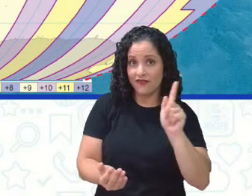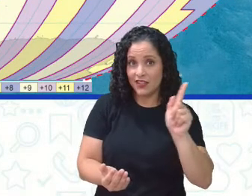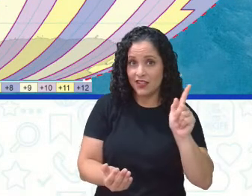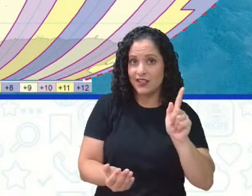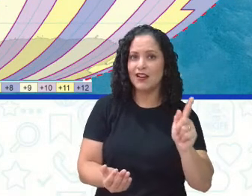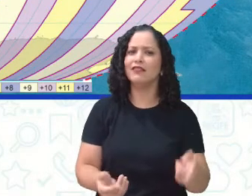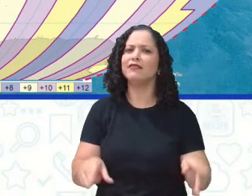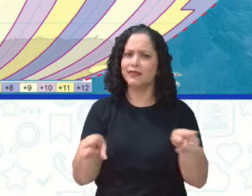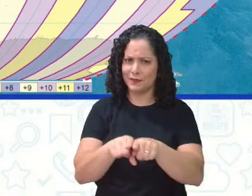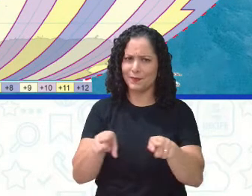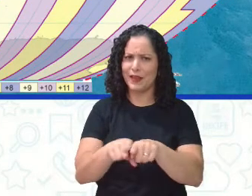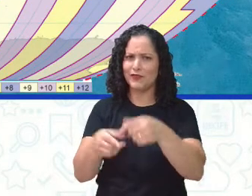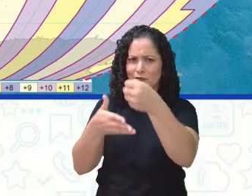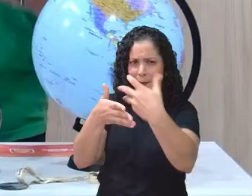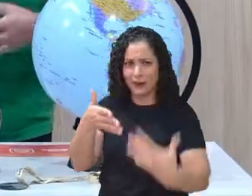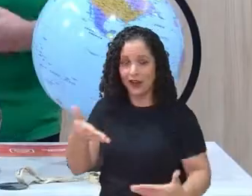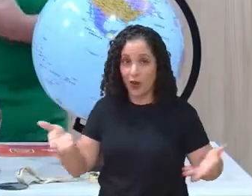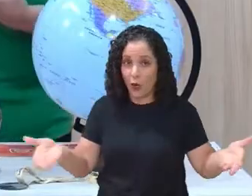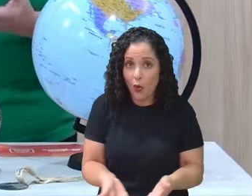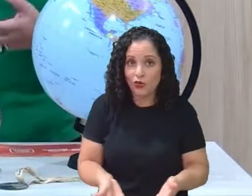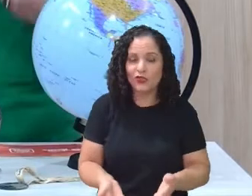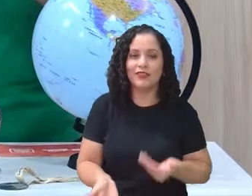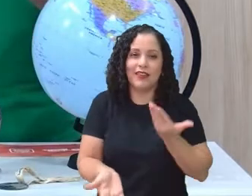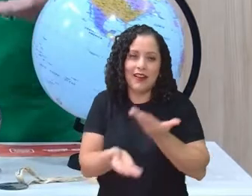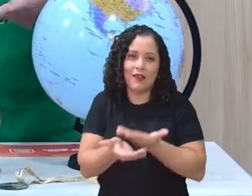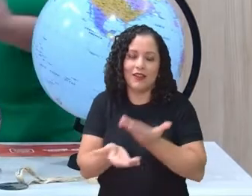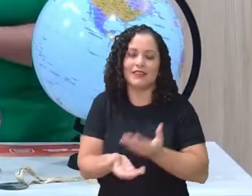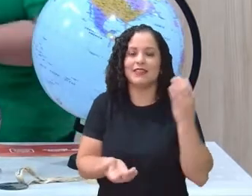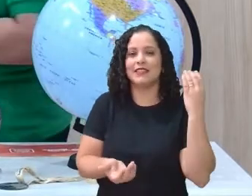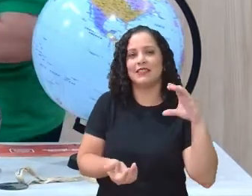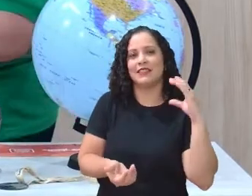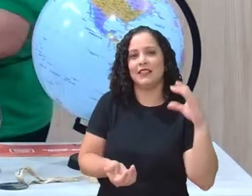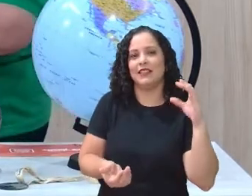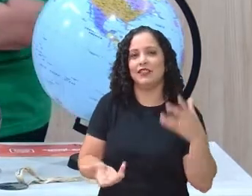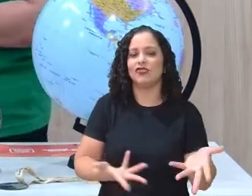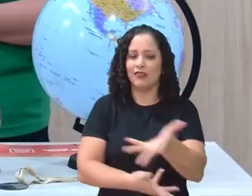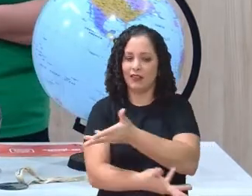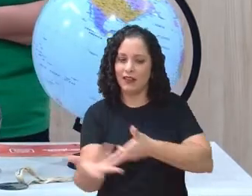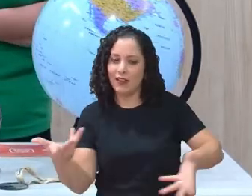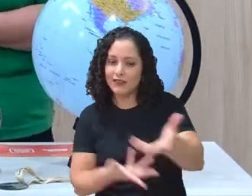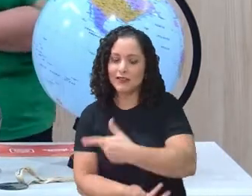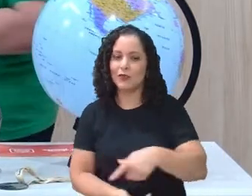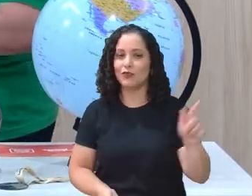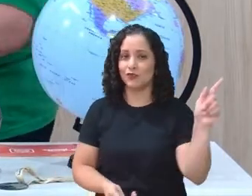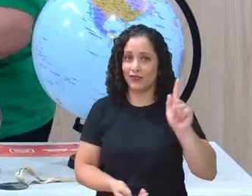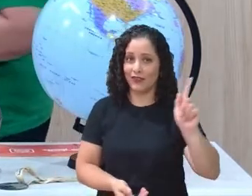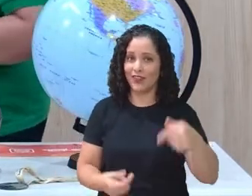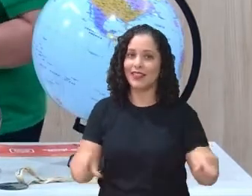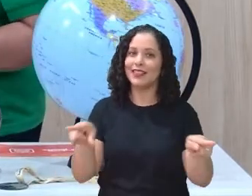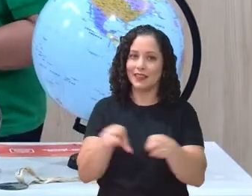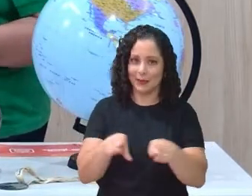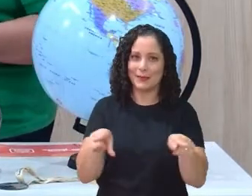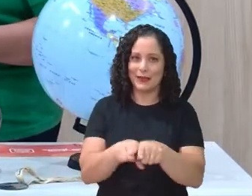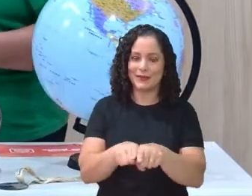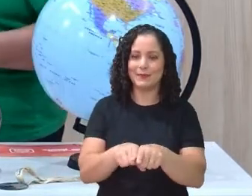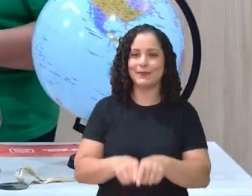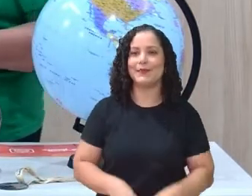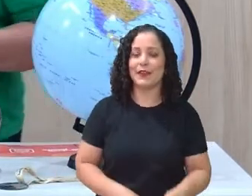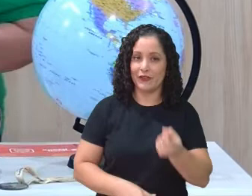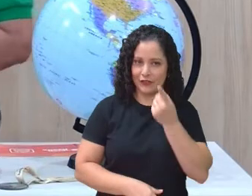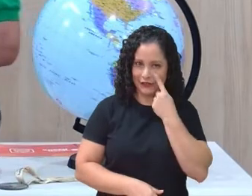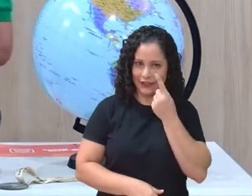estamos conversando ciência, né? E também falando alguma coisa relacionada aos temas de geografia. Então, a gente vai